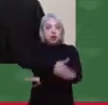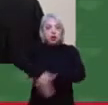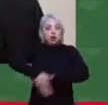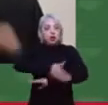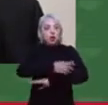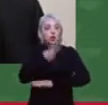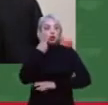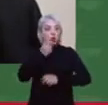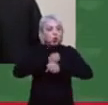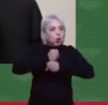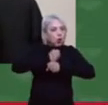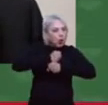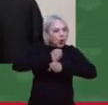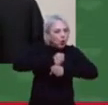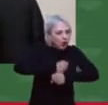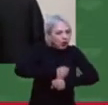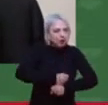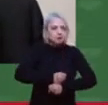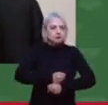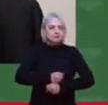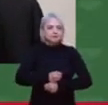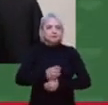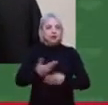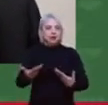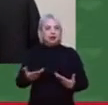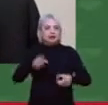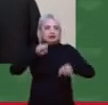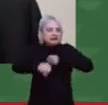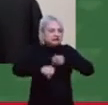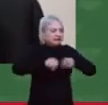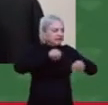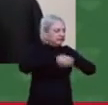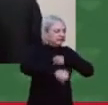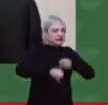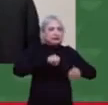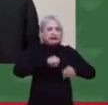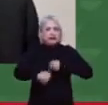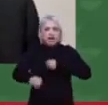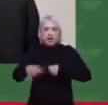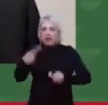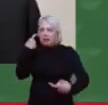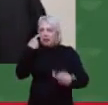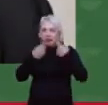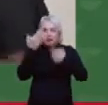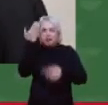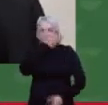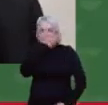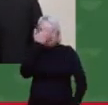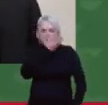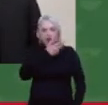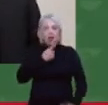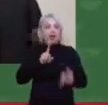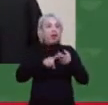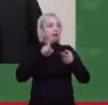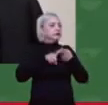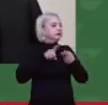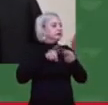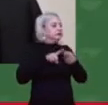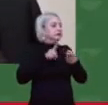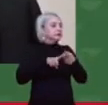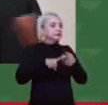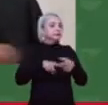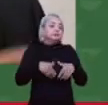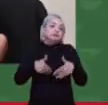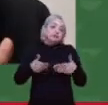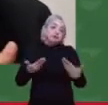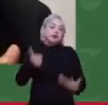completar 2 anos duramente reprimida, assassinatos, tiro nos olhos para cegar, ameaças, né?